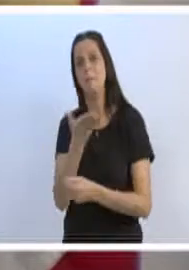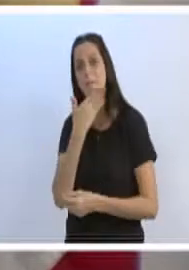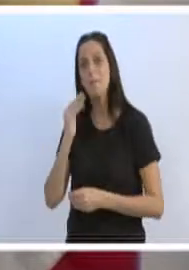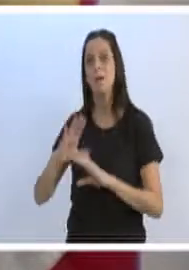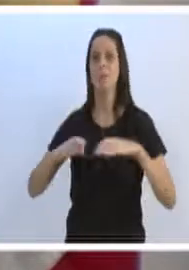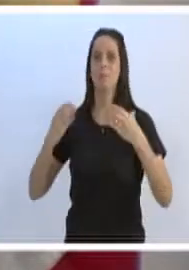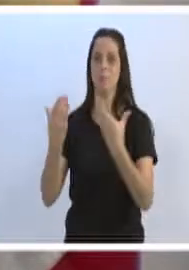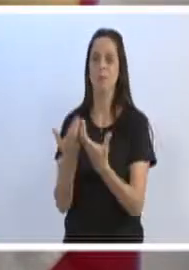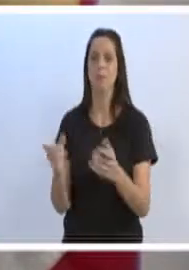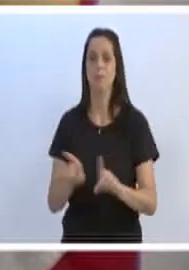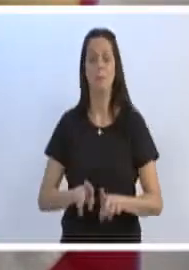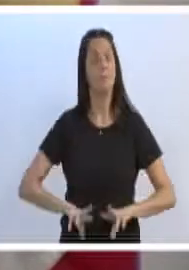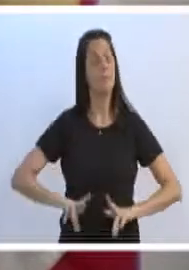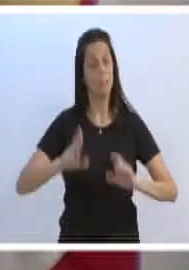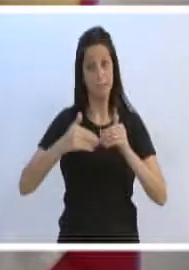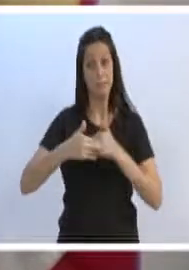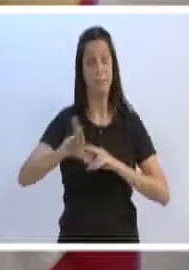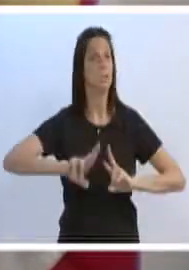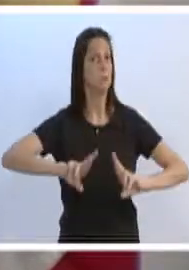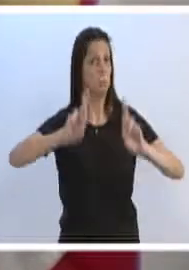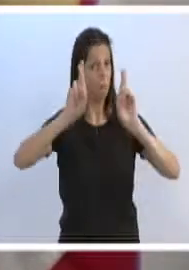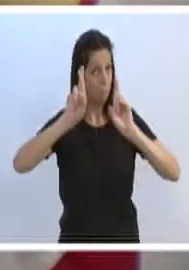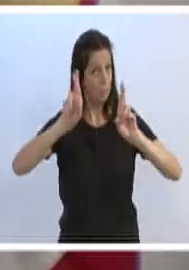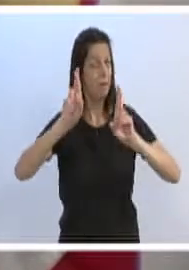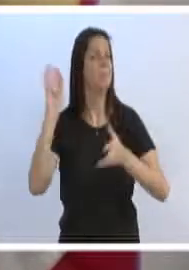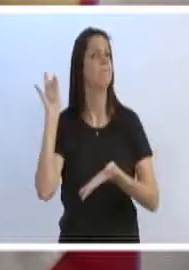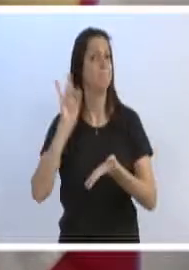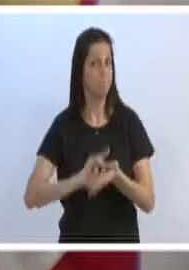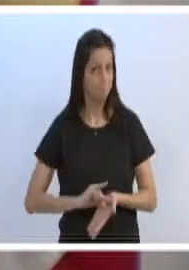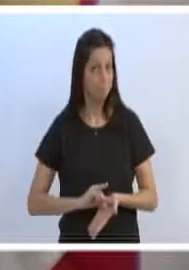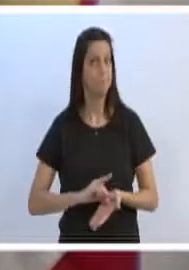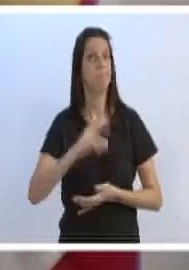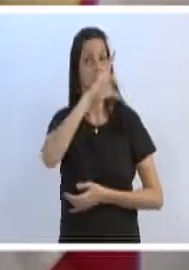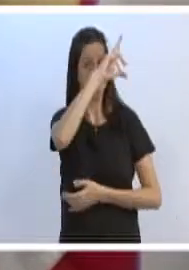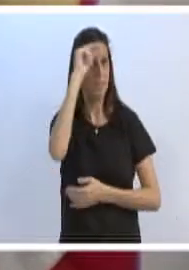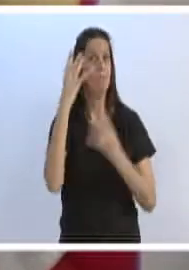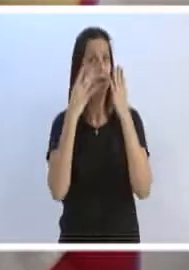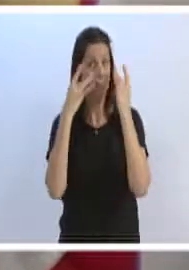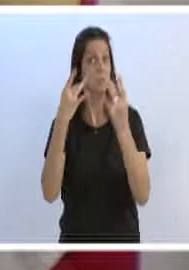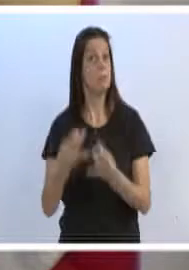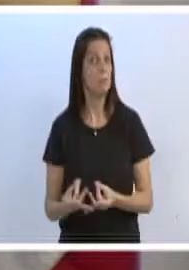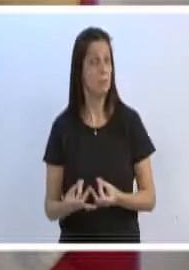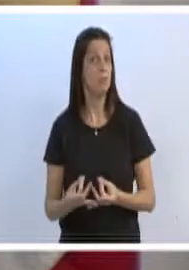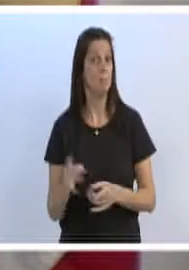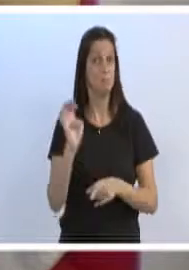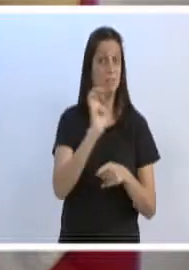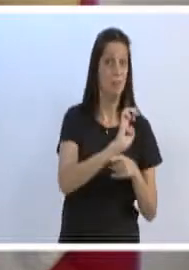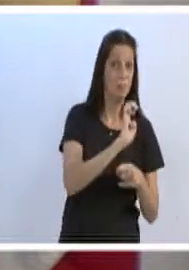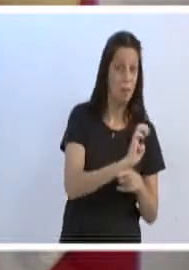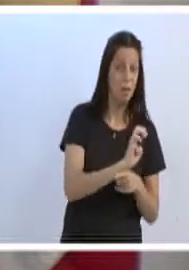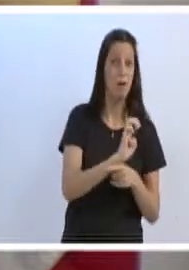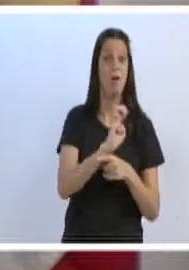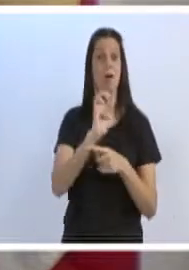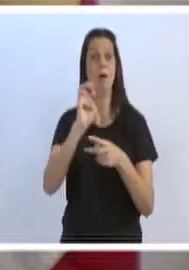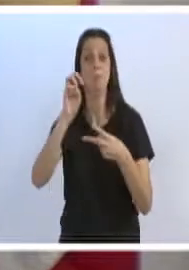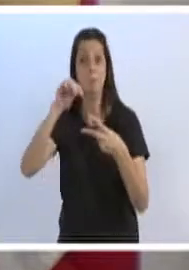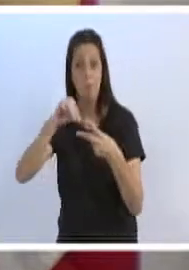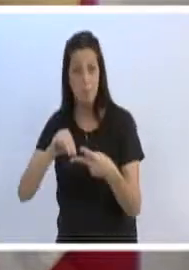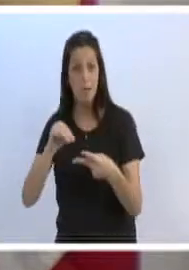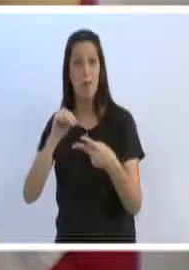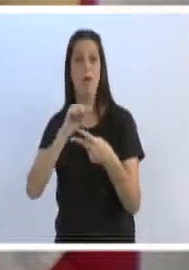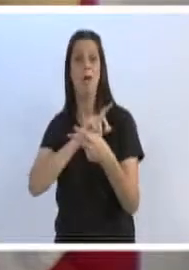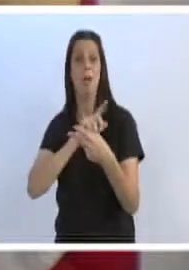tenhamos aí é uma atenção por parte do executivo estadual e municipal